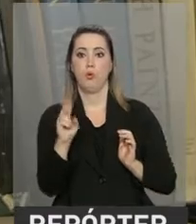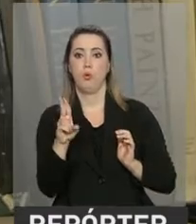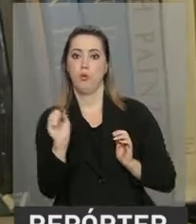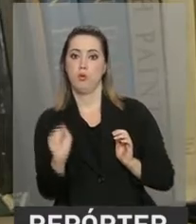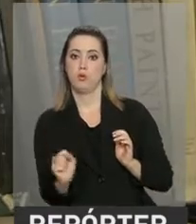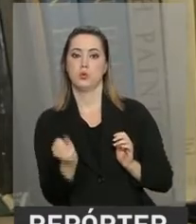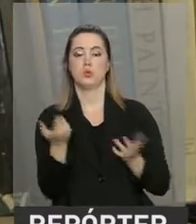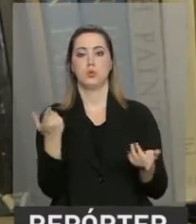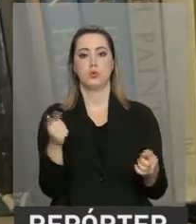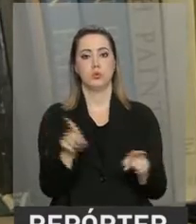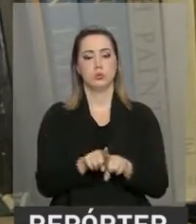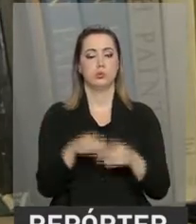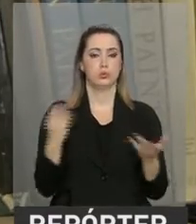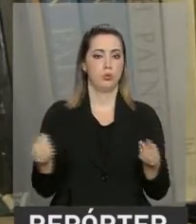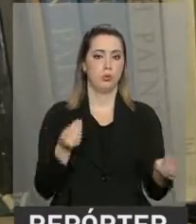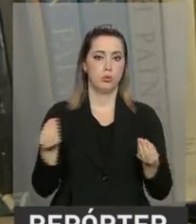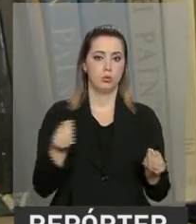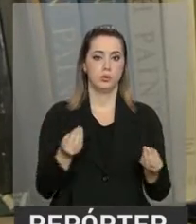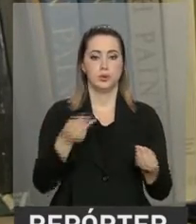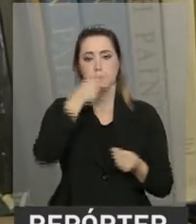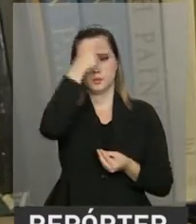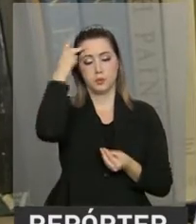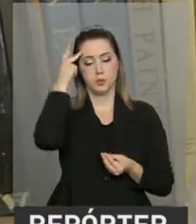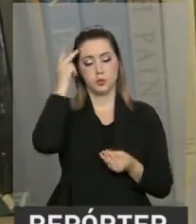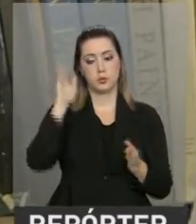do financiamento para